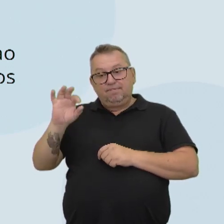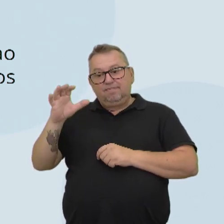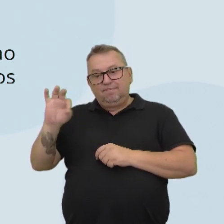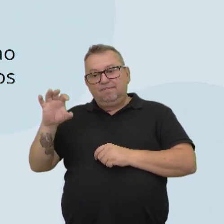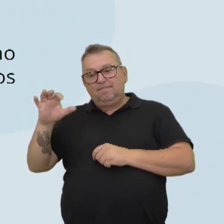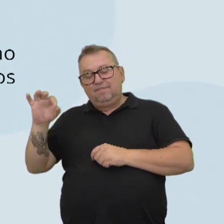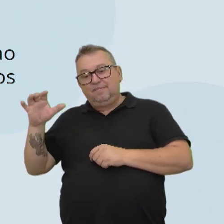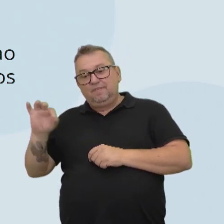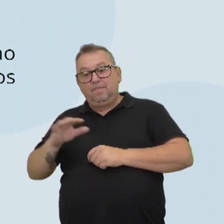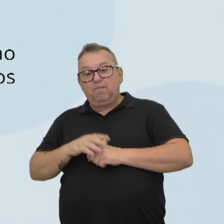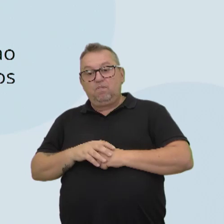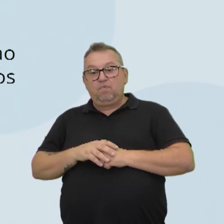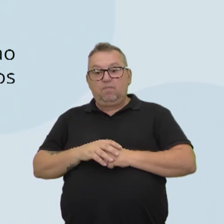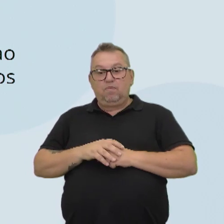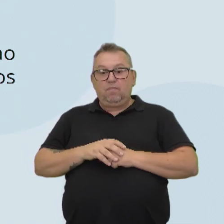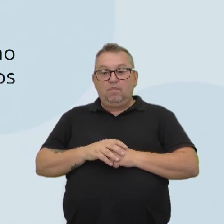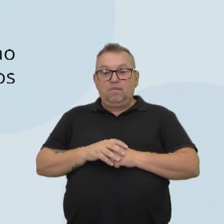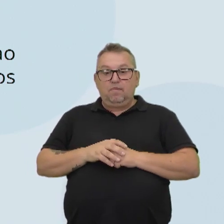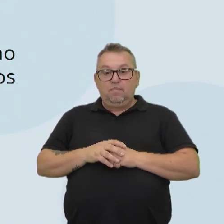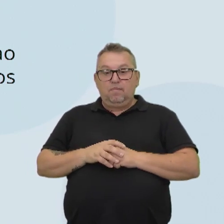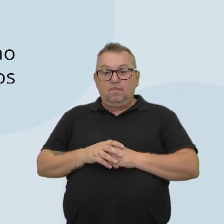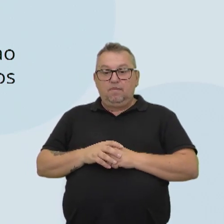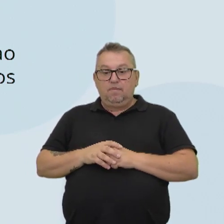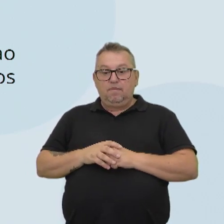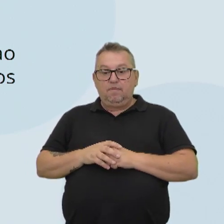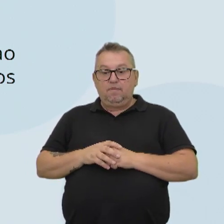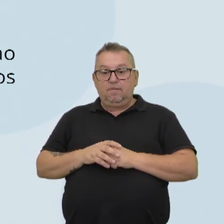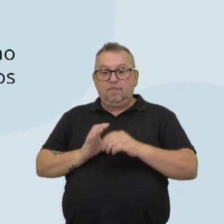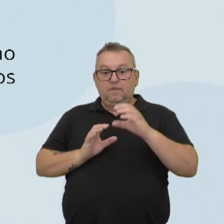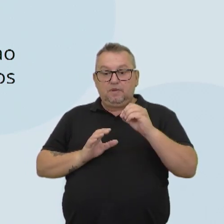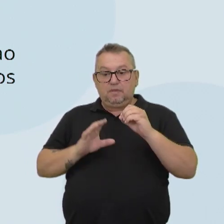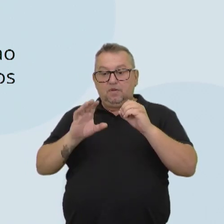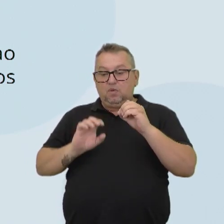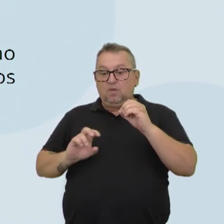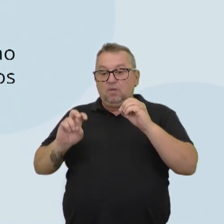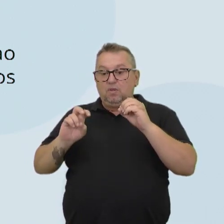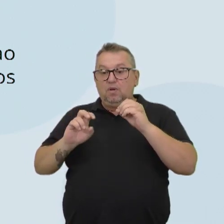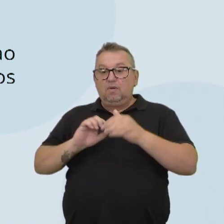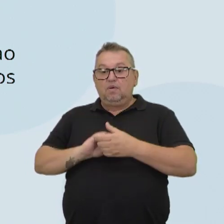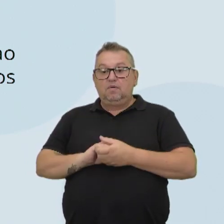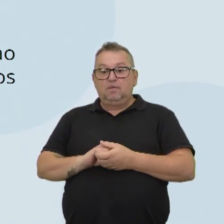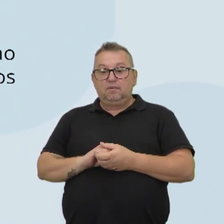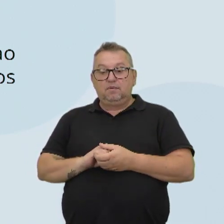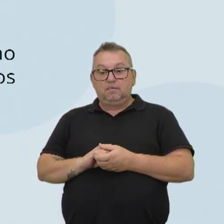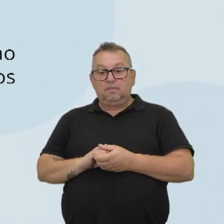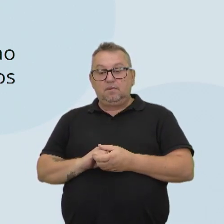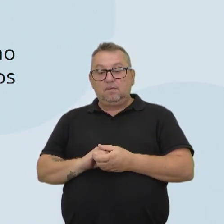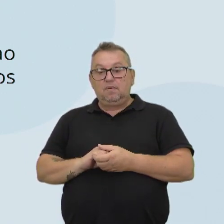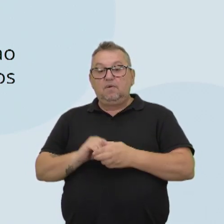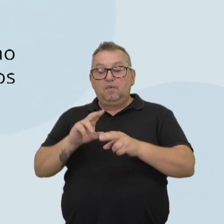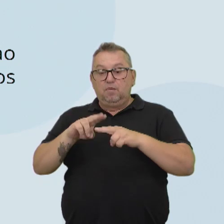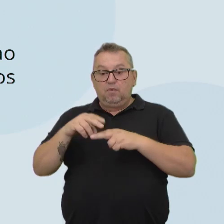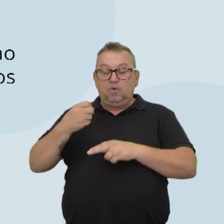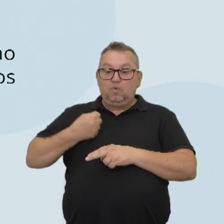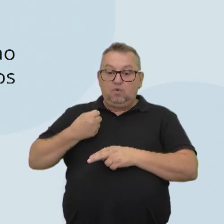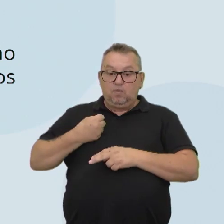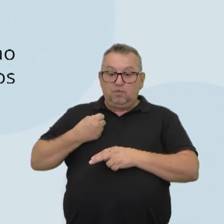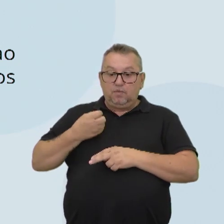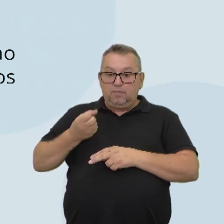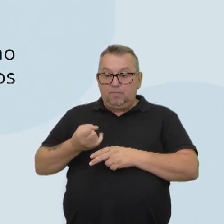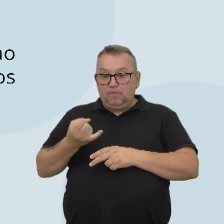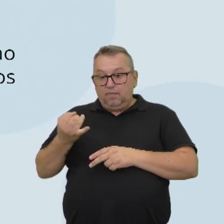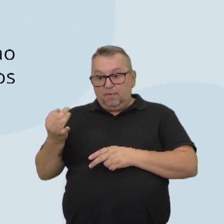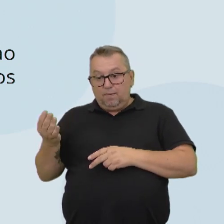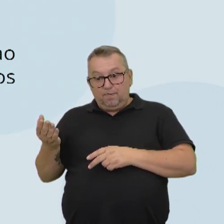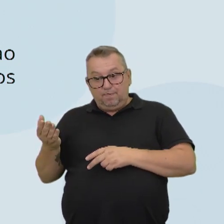10 em 10 de novo. Sim. Então eu vou quebrar, coloco um zerinho aqui para você começar a quebrar, quer dizer, fracionar. Por isso os números decimais são chamados